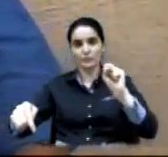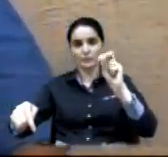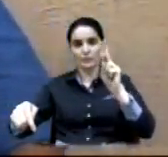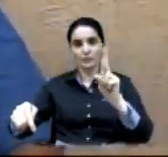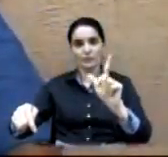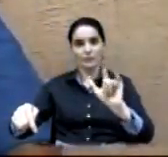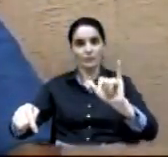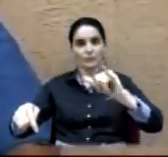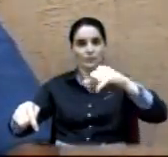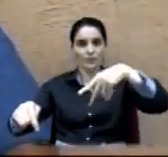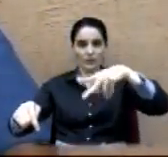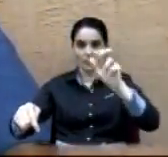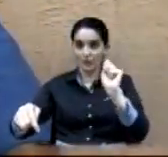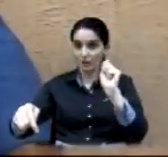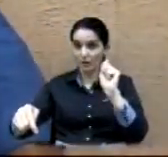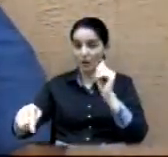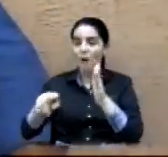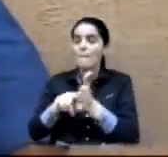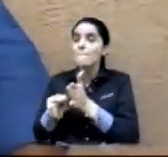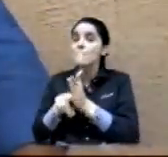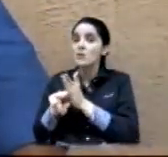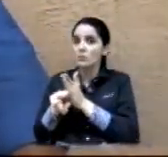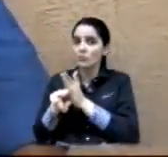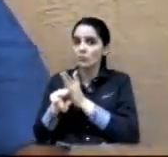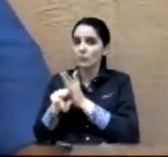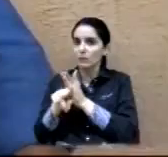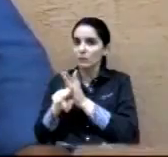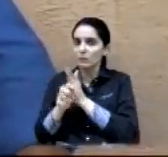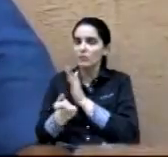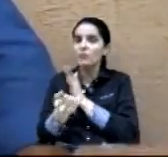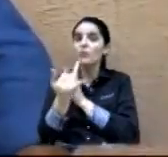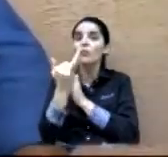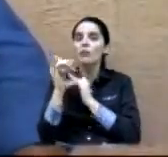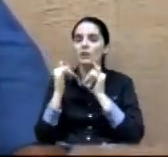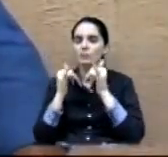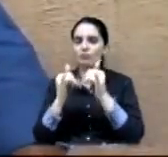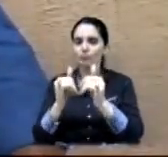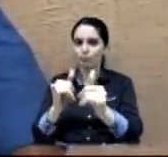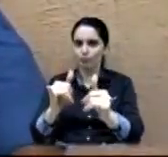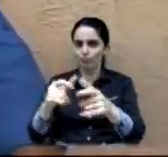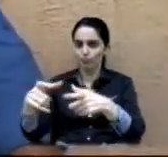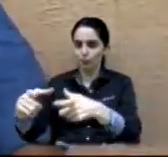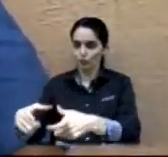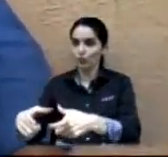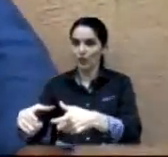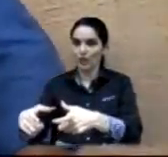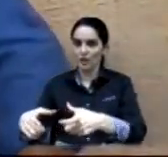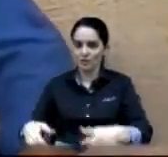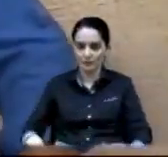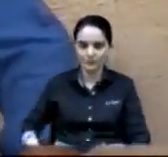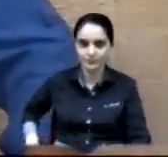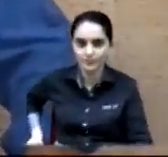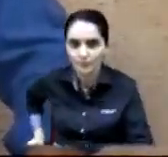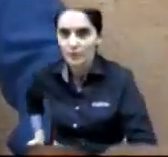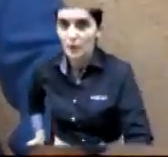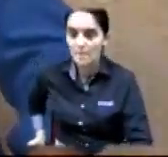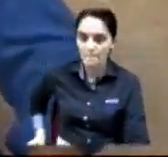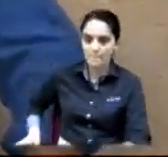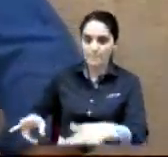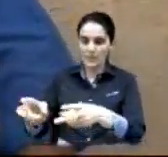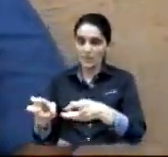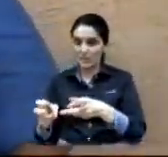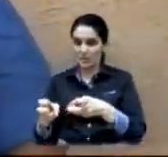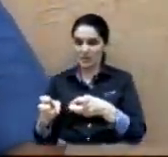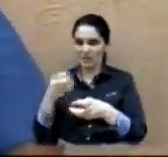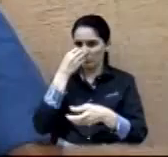uma pergunta que a gente faz, né? Quanto fica para colocar uma energia ali no assentamento? A gente vê o descaso, né, com a gente, né?